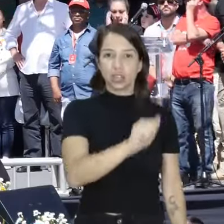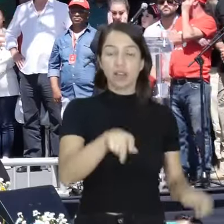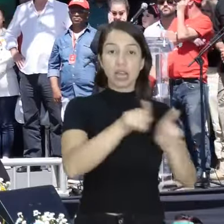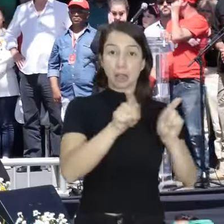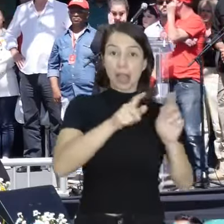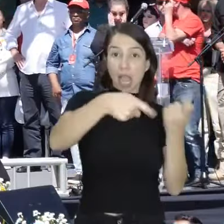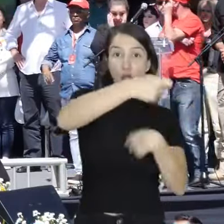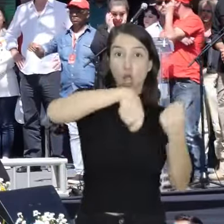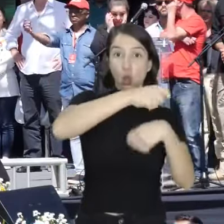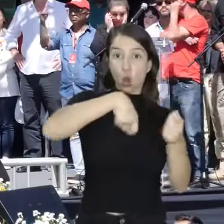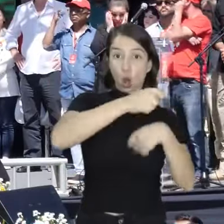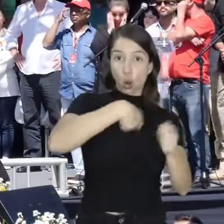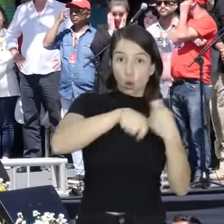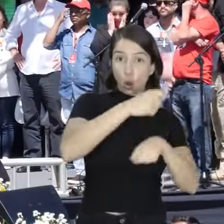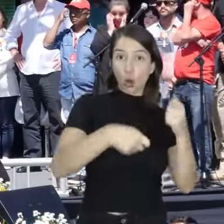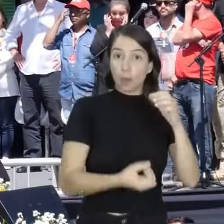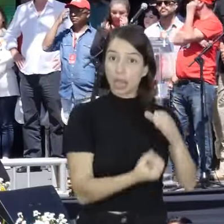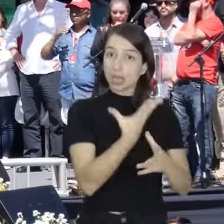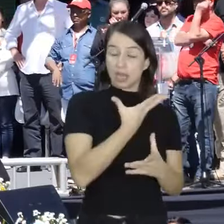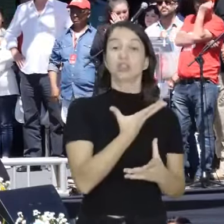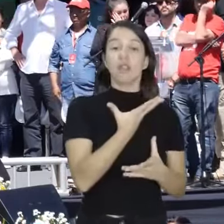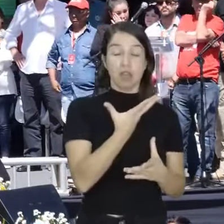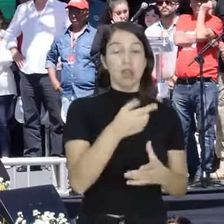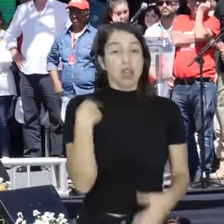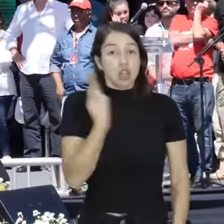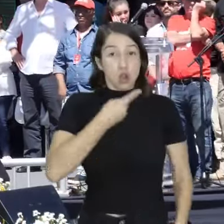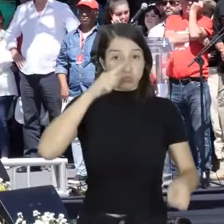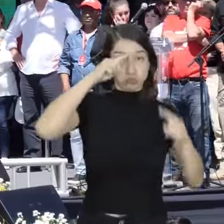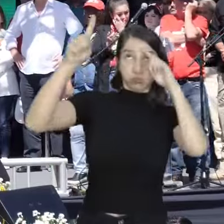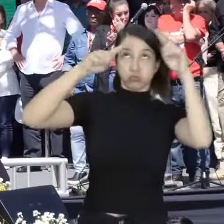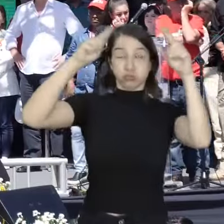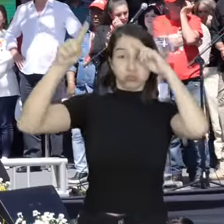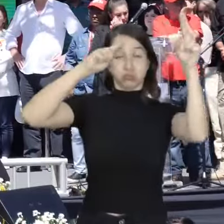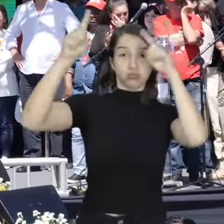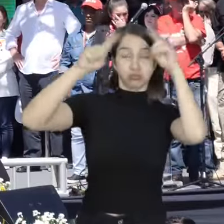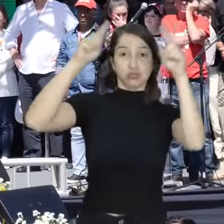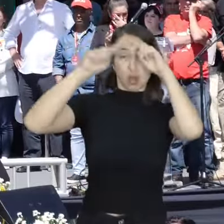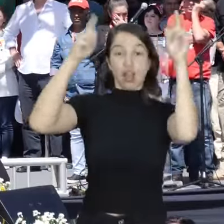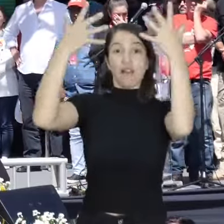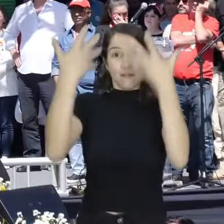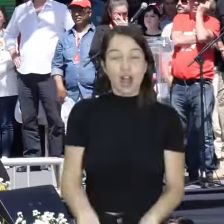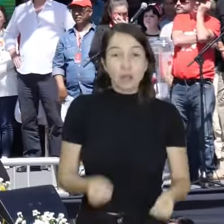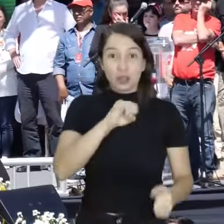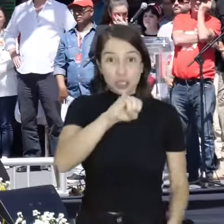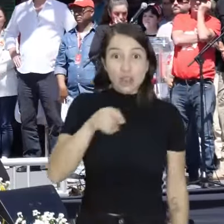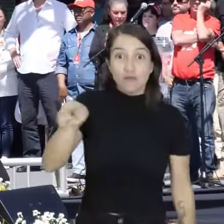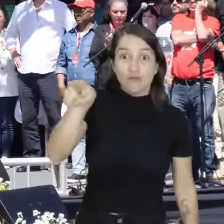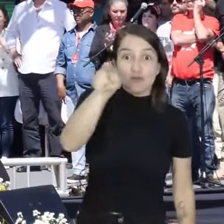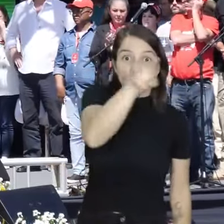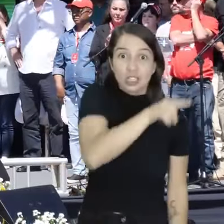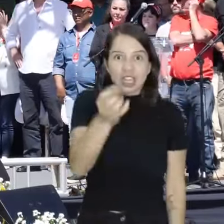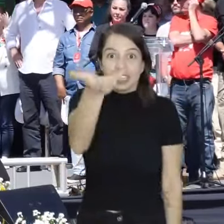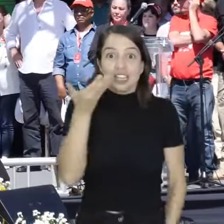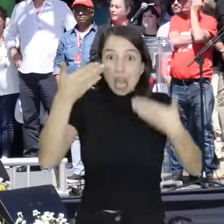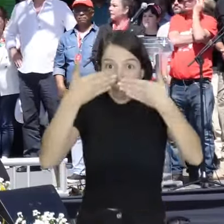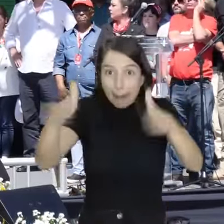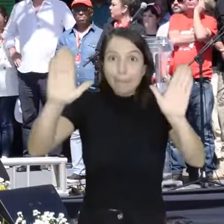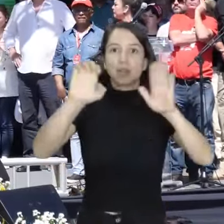nossa criatividade para funcionar. Quem quiser abrir um negócio, a gente vai ter crédito. O